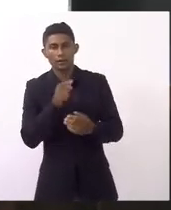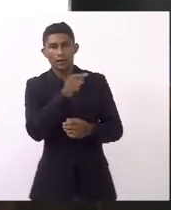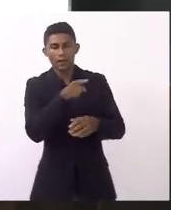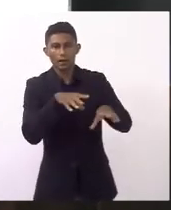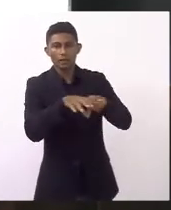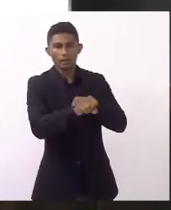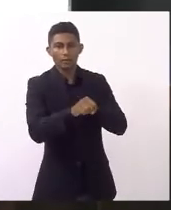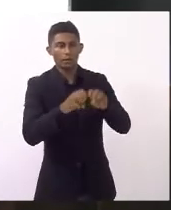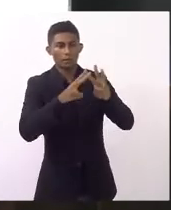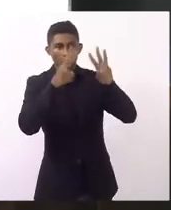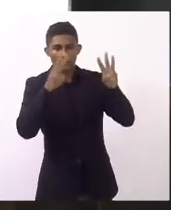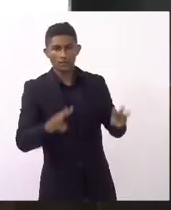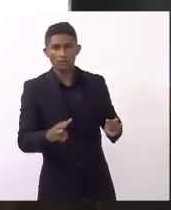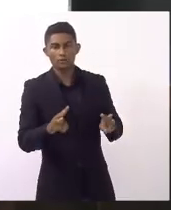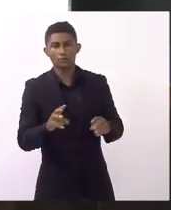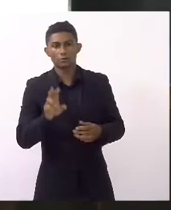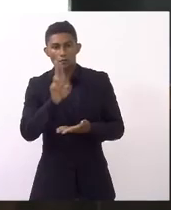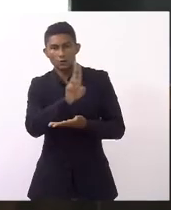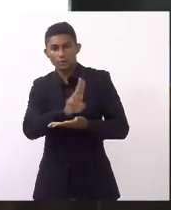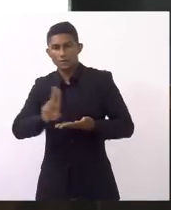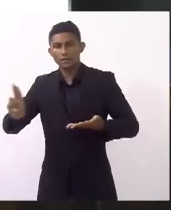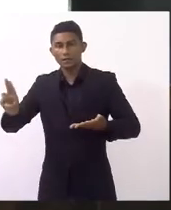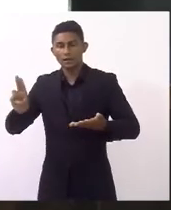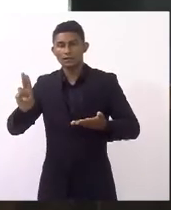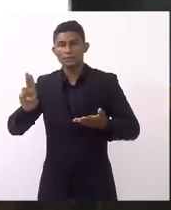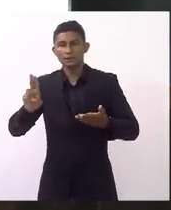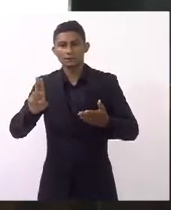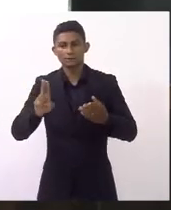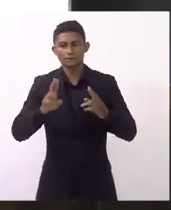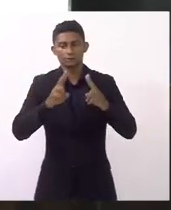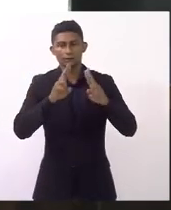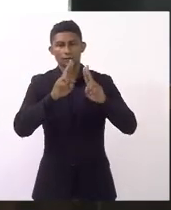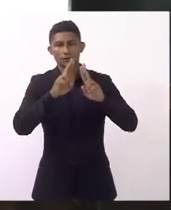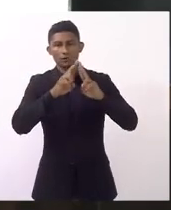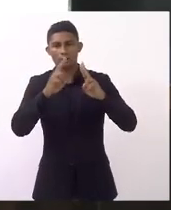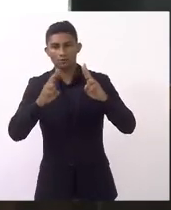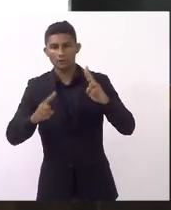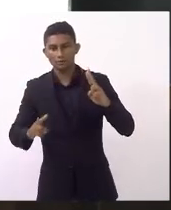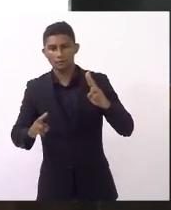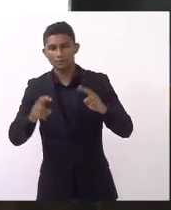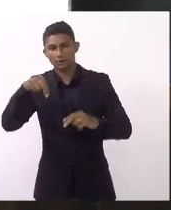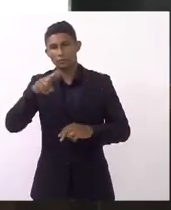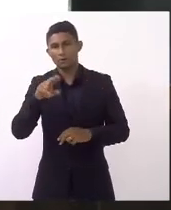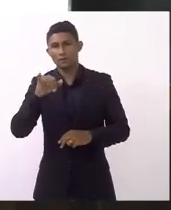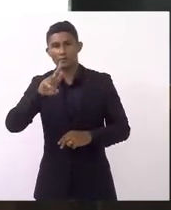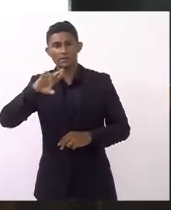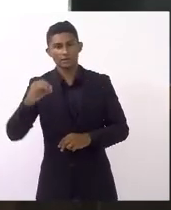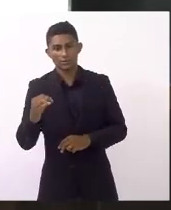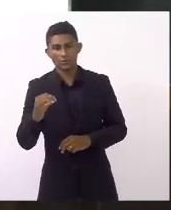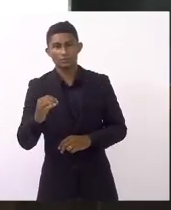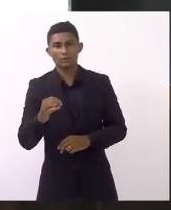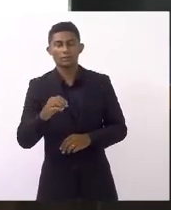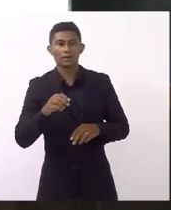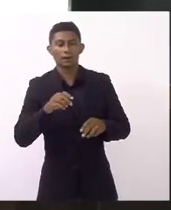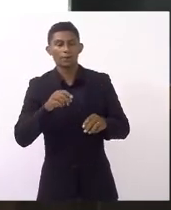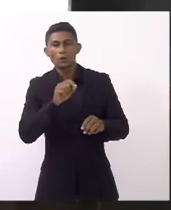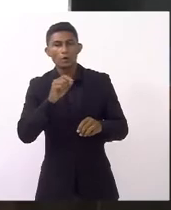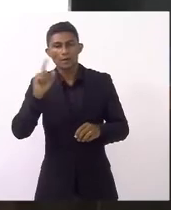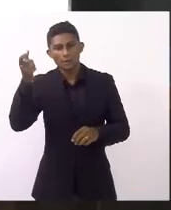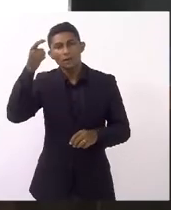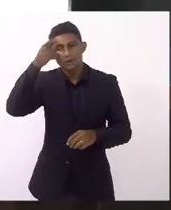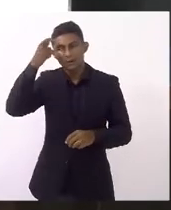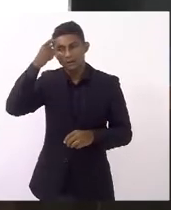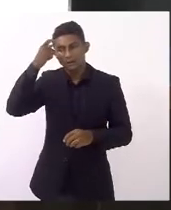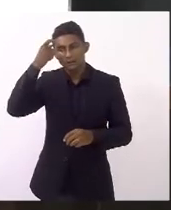pela Universidade Federal do Estado do Rio de Janeiro a Unirio e mestre em memória Social pela